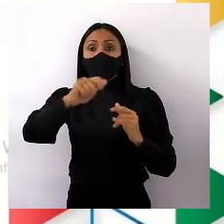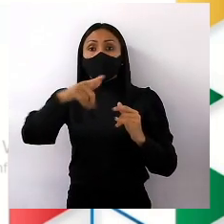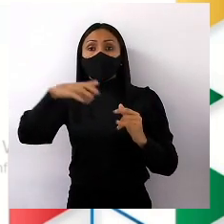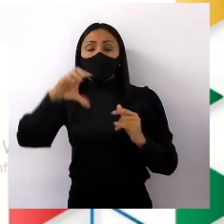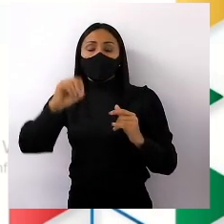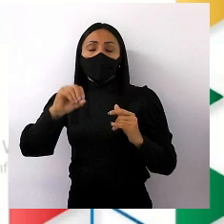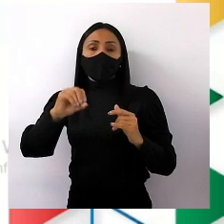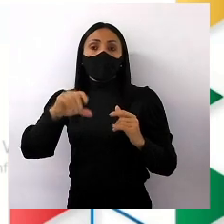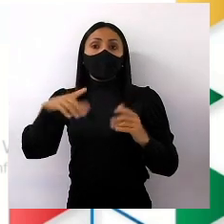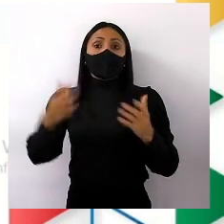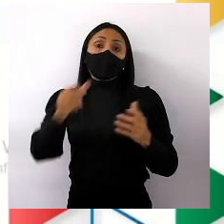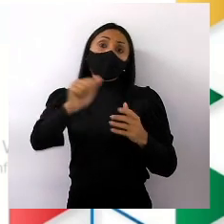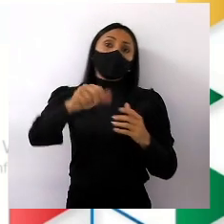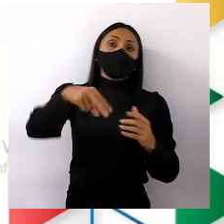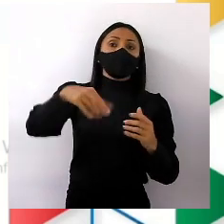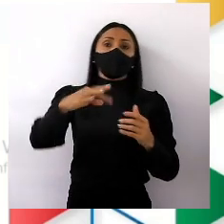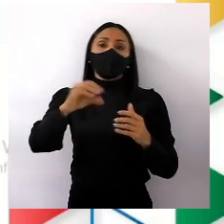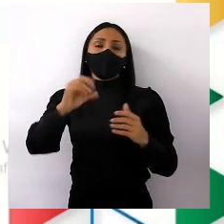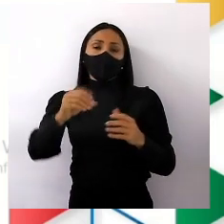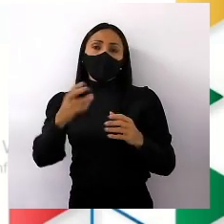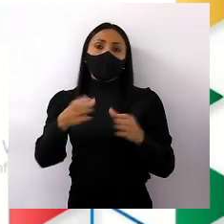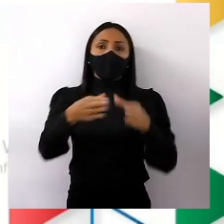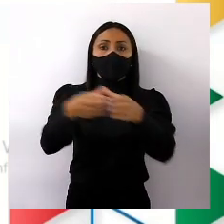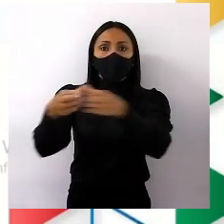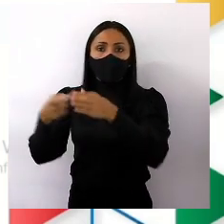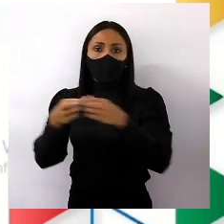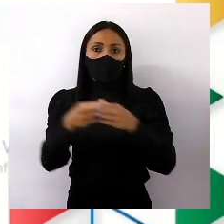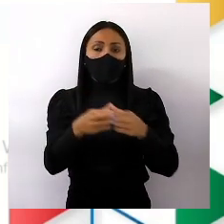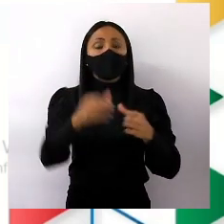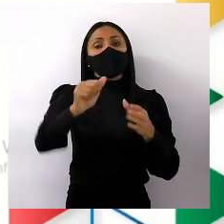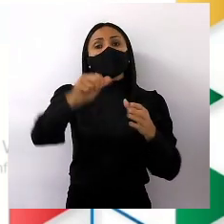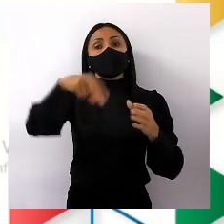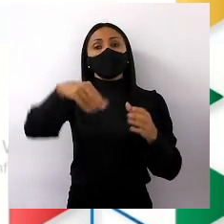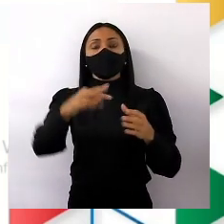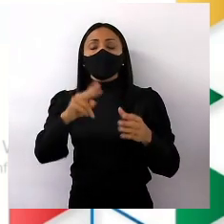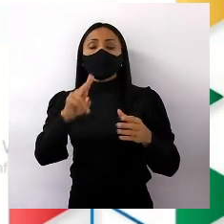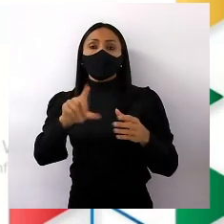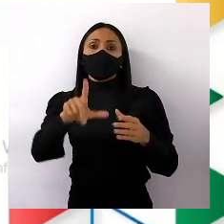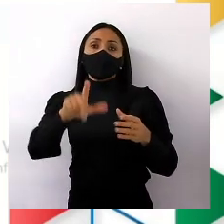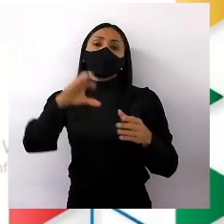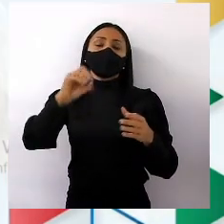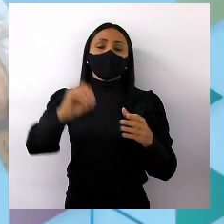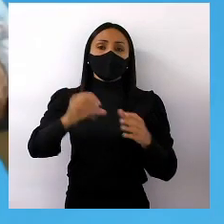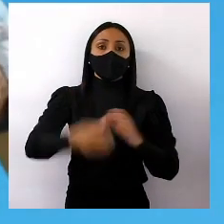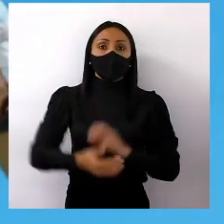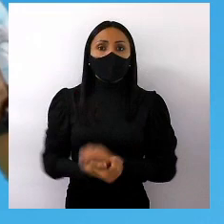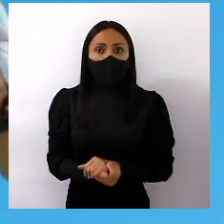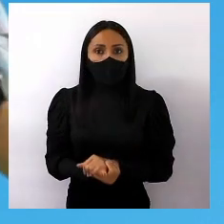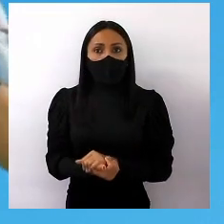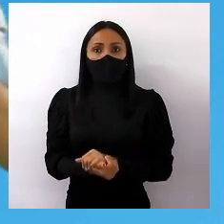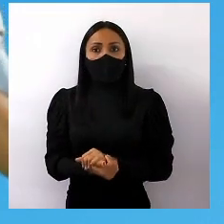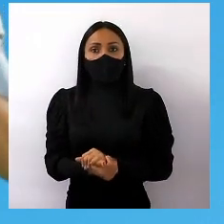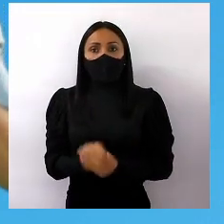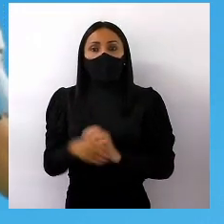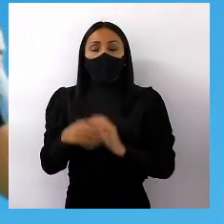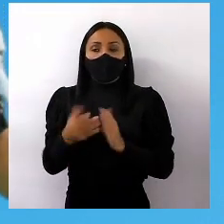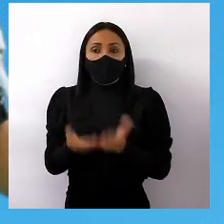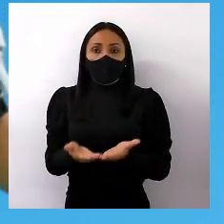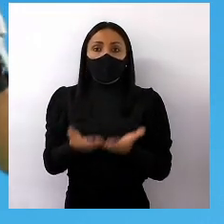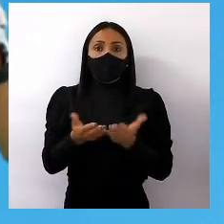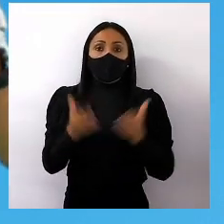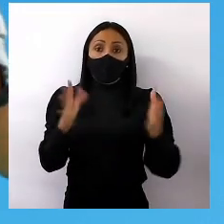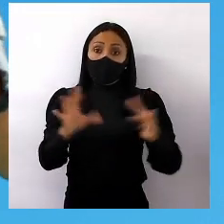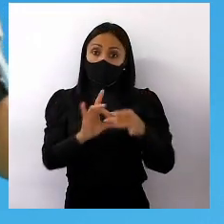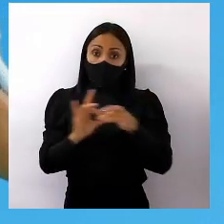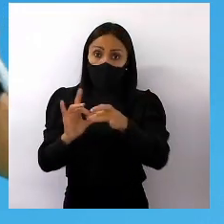né, tinha Antônio Nóbrega e também Antúlio Madureira, o irmão de André. E nessa